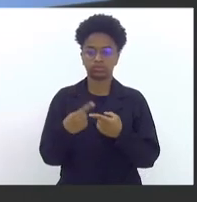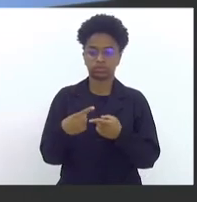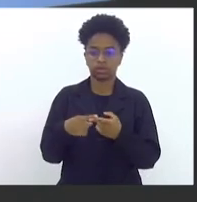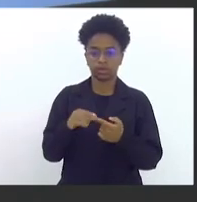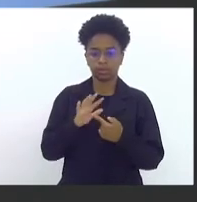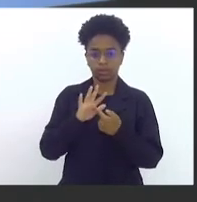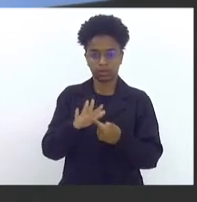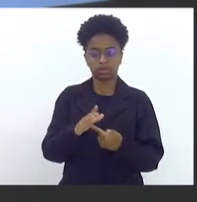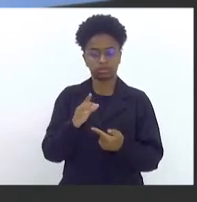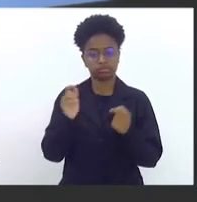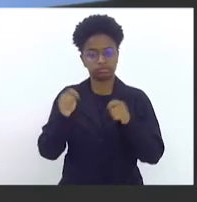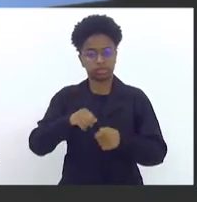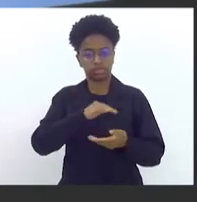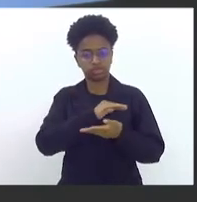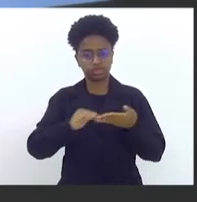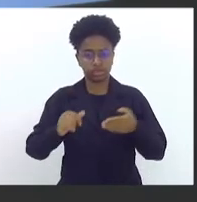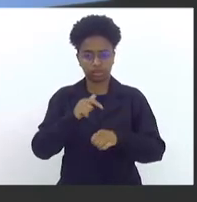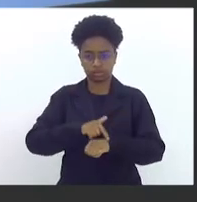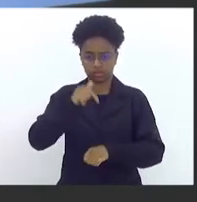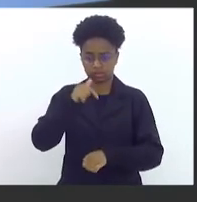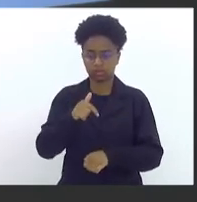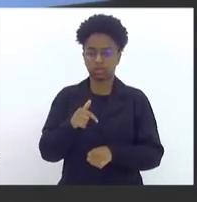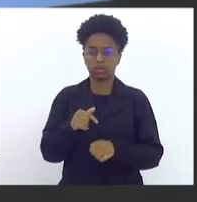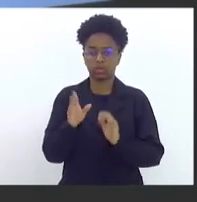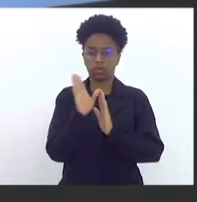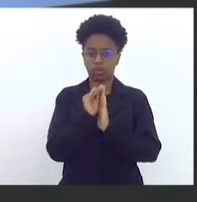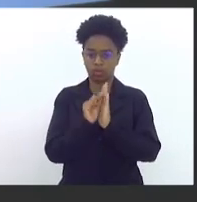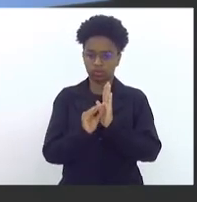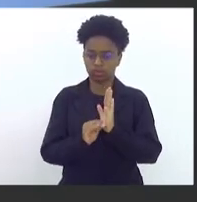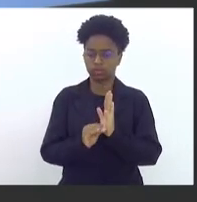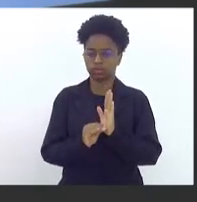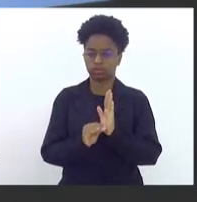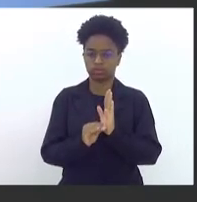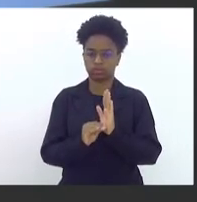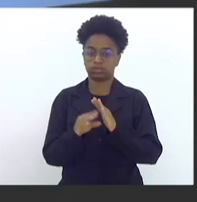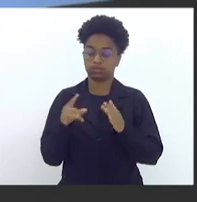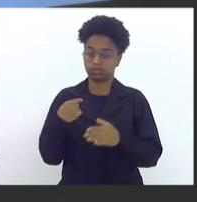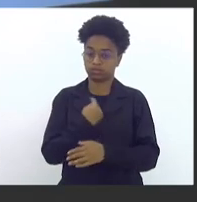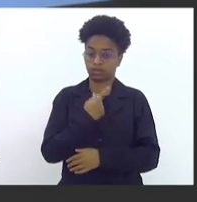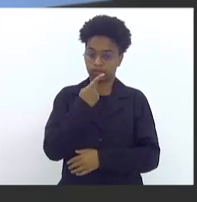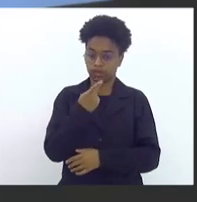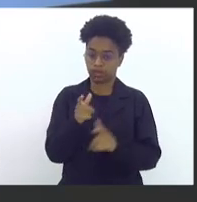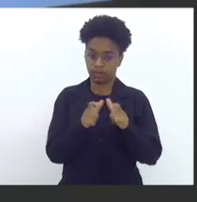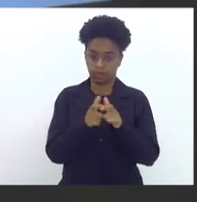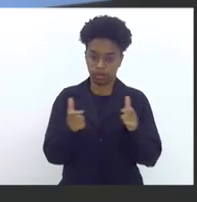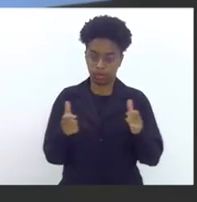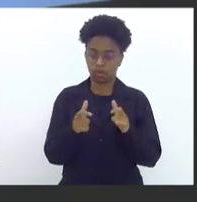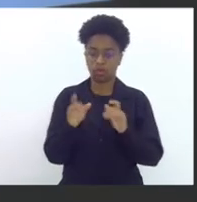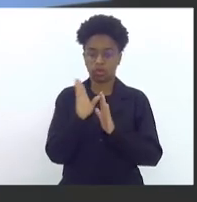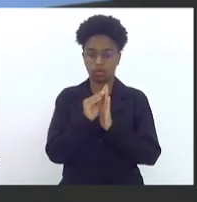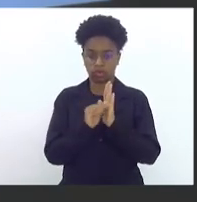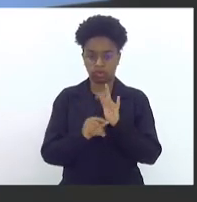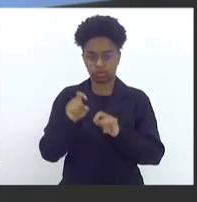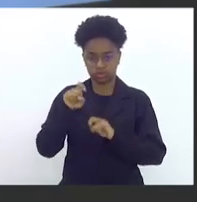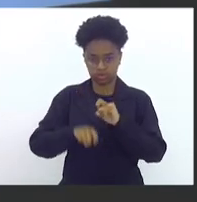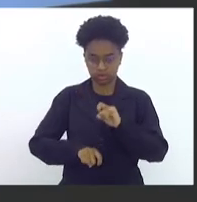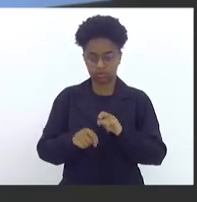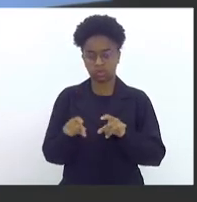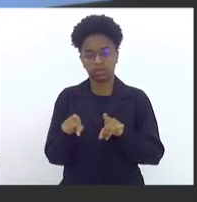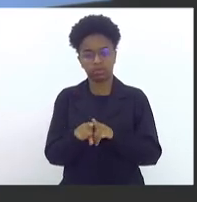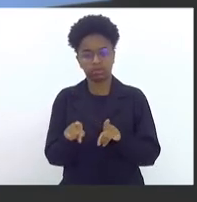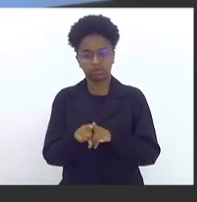a remoção imediata de um conteúdo que estamos falando mais detalhadamente um conteúdo pornográfico é sexual